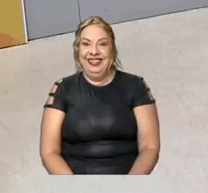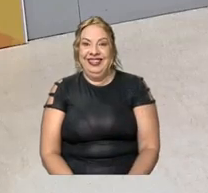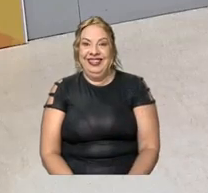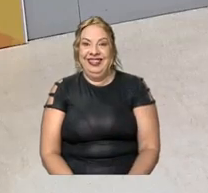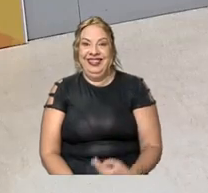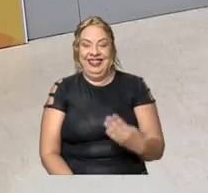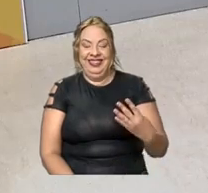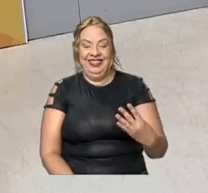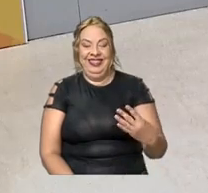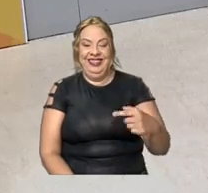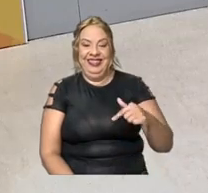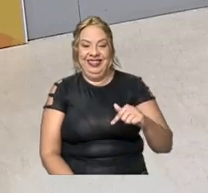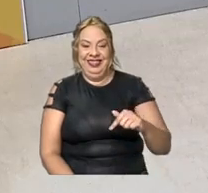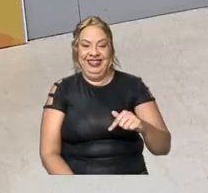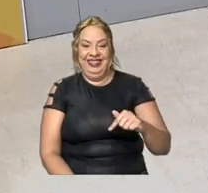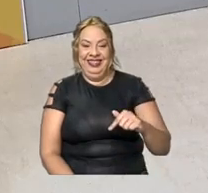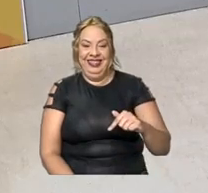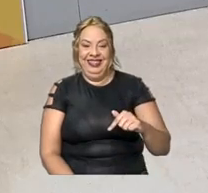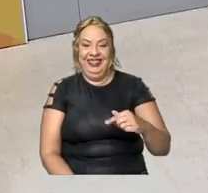número 47,